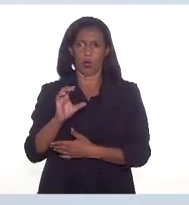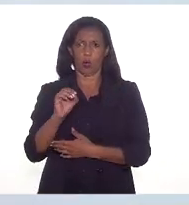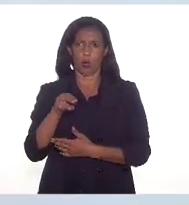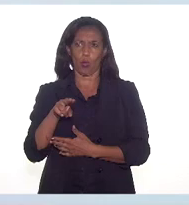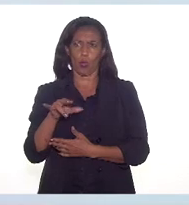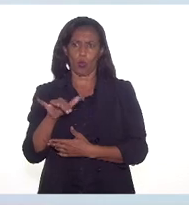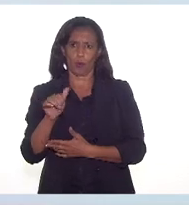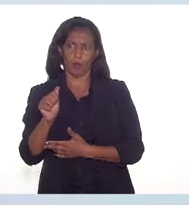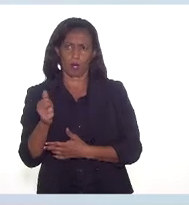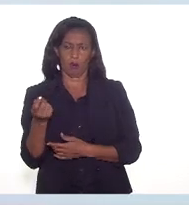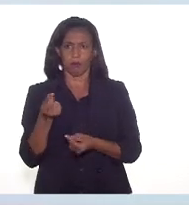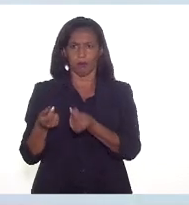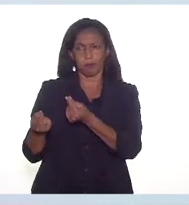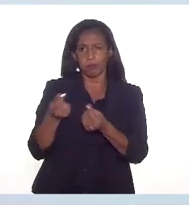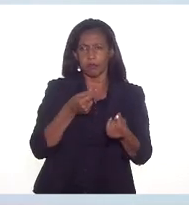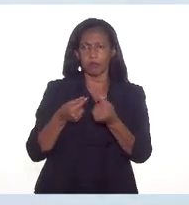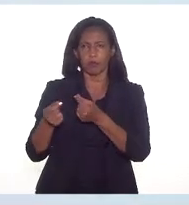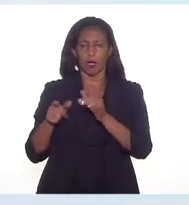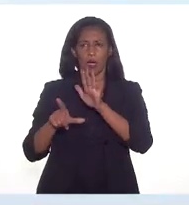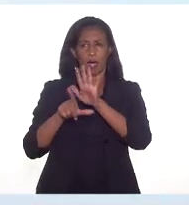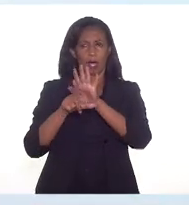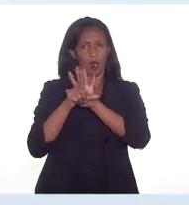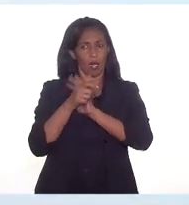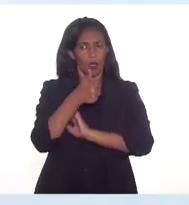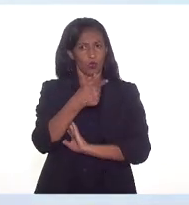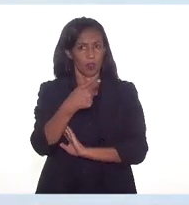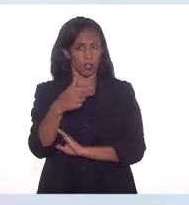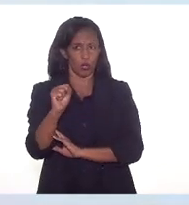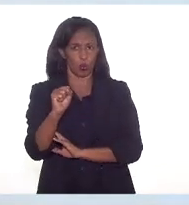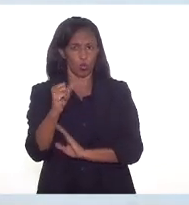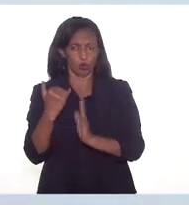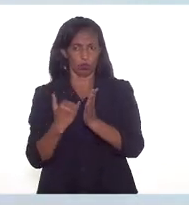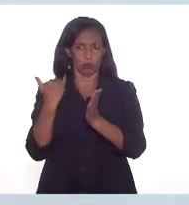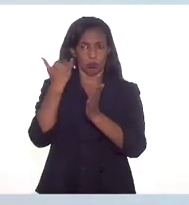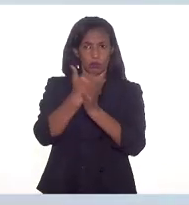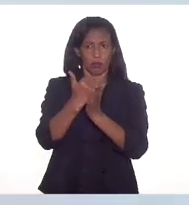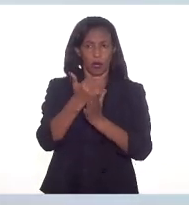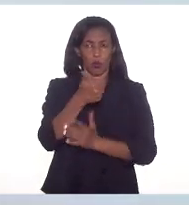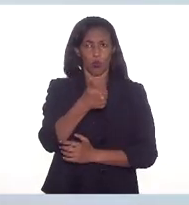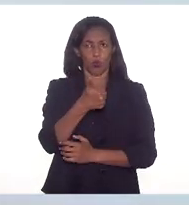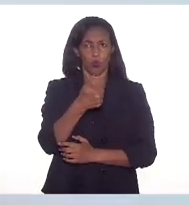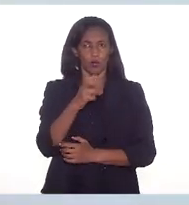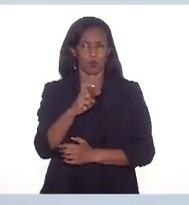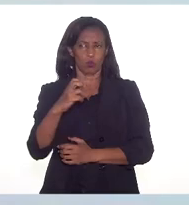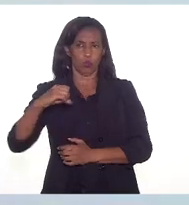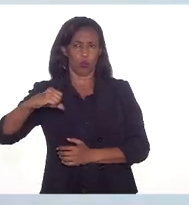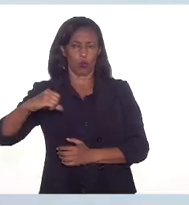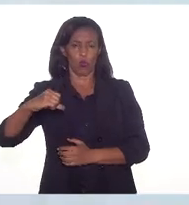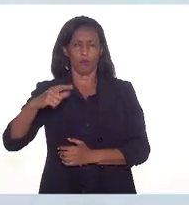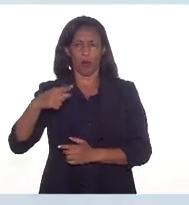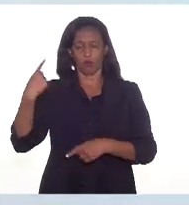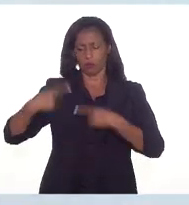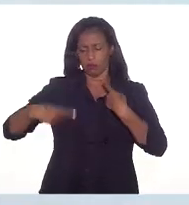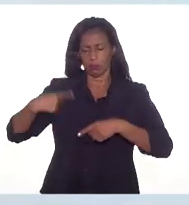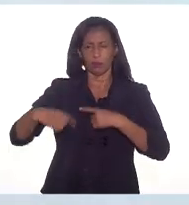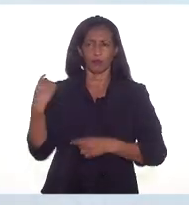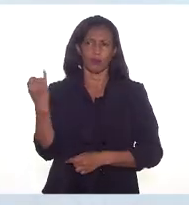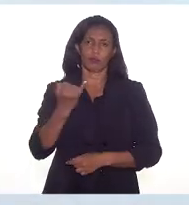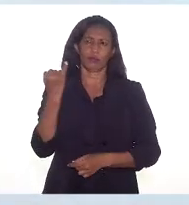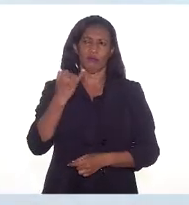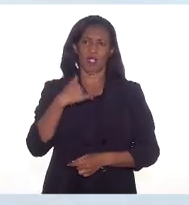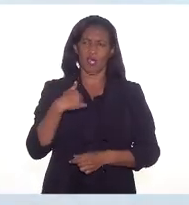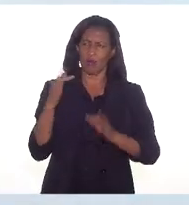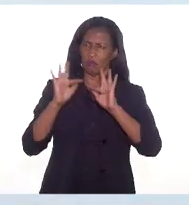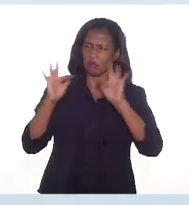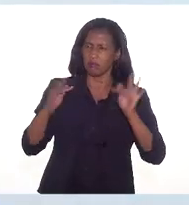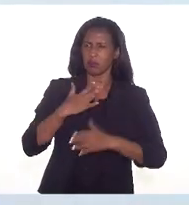permitia a Lei Complementar 178, que alterou a 159. Então, esse é um debate importante. Eu fico feliz que todos